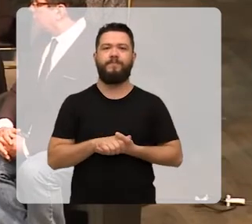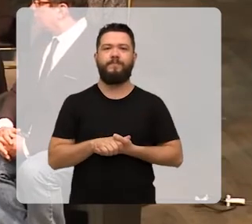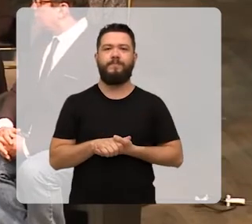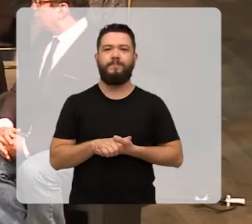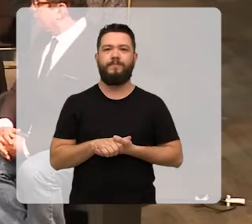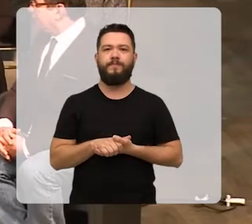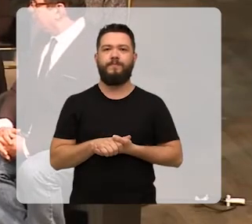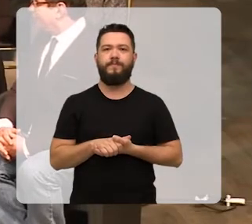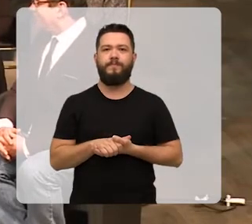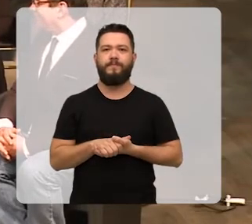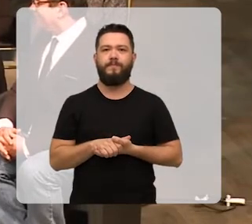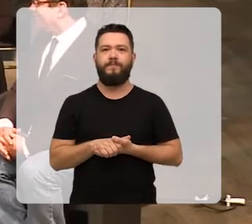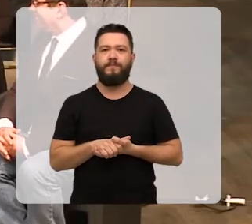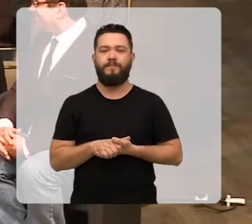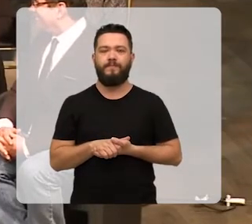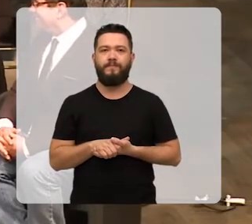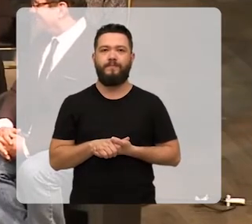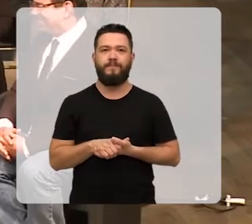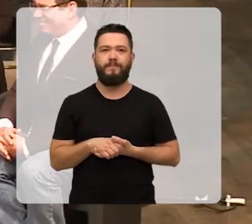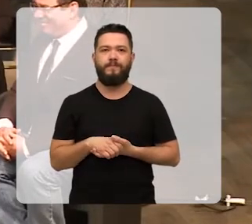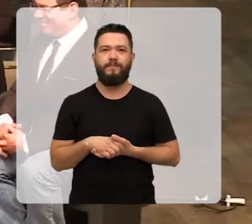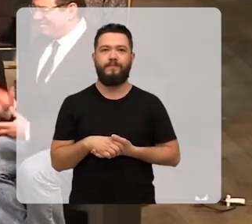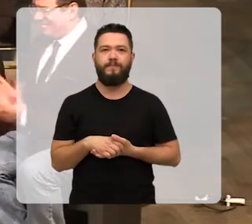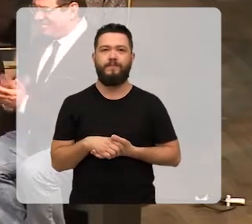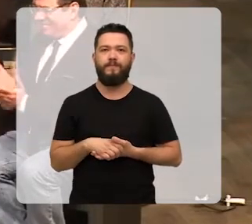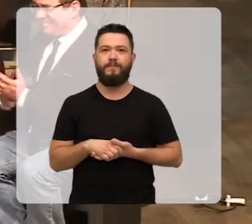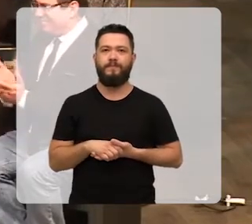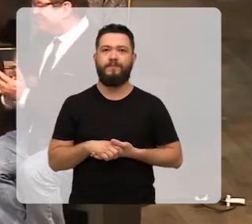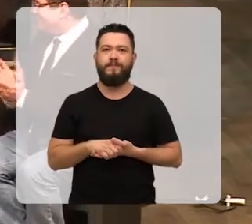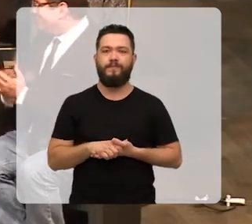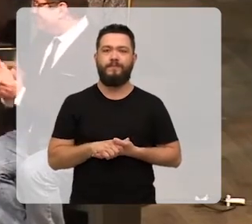...de casamento neste mês de agosto.